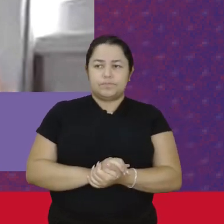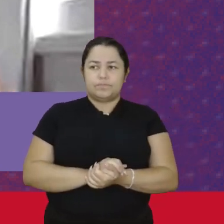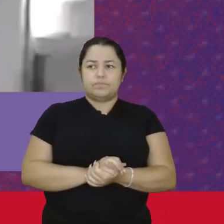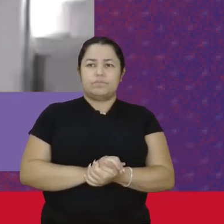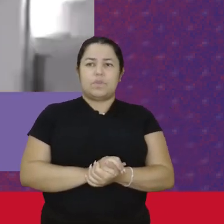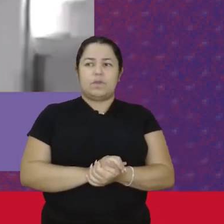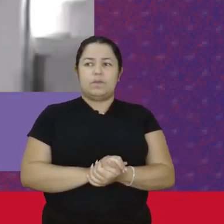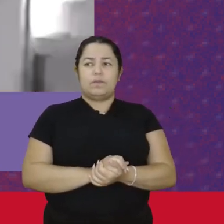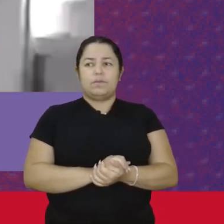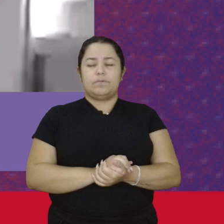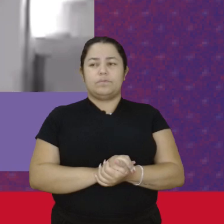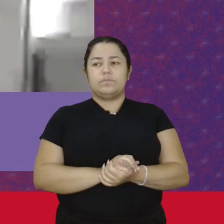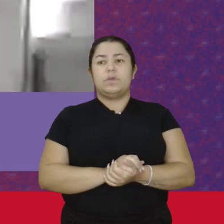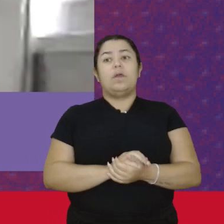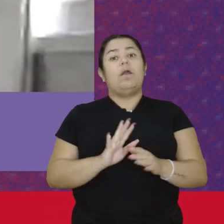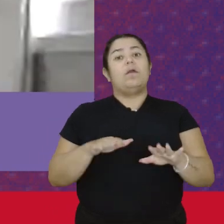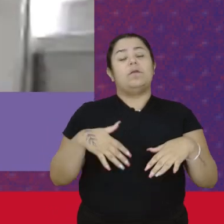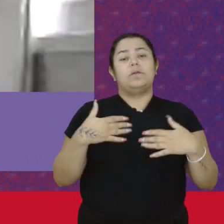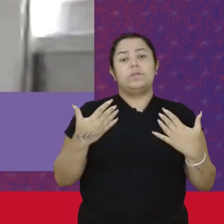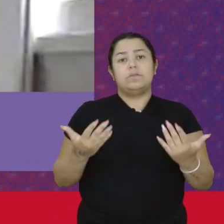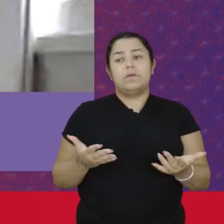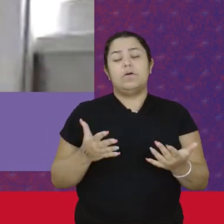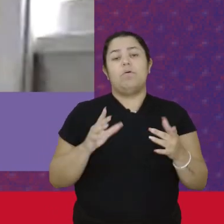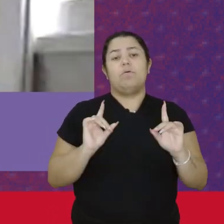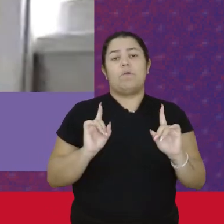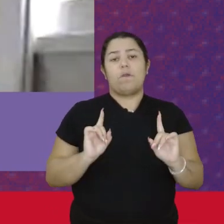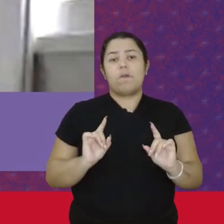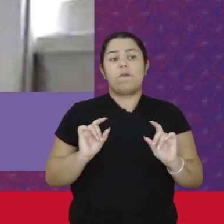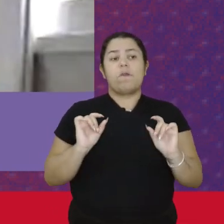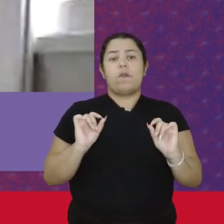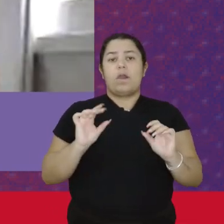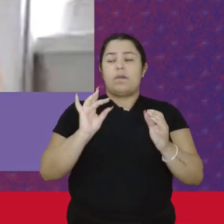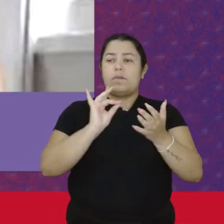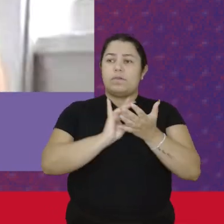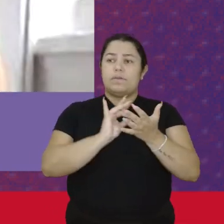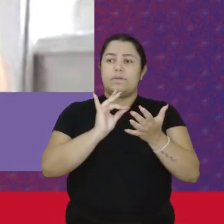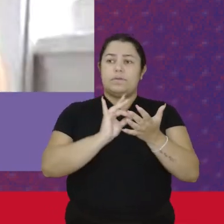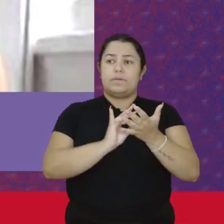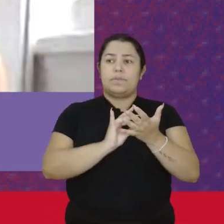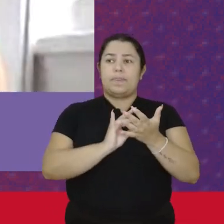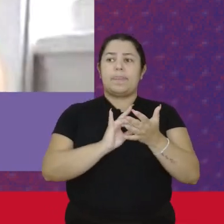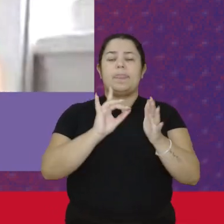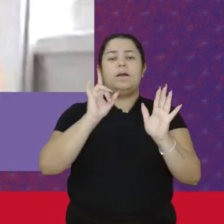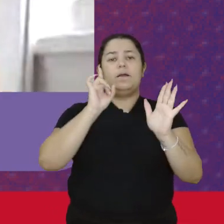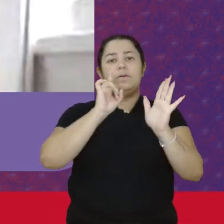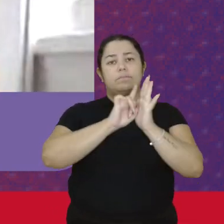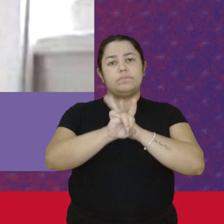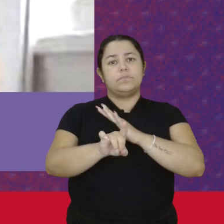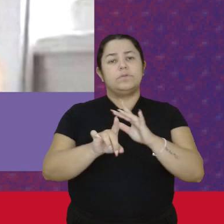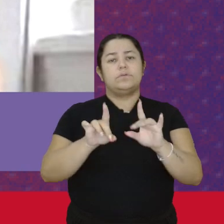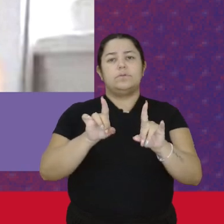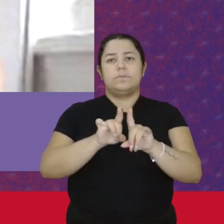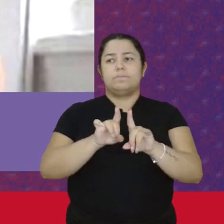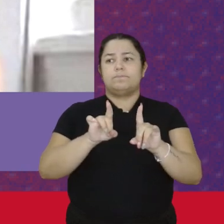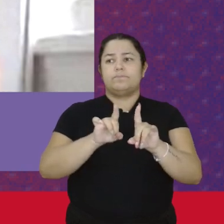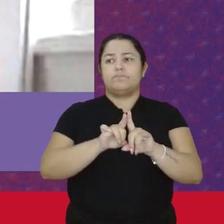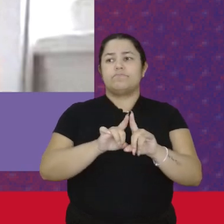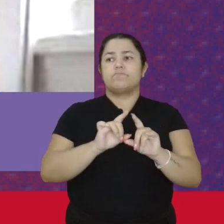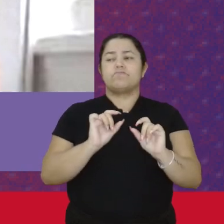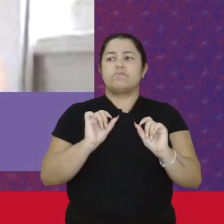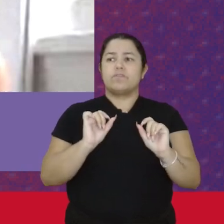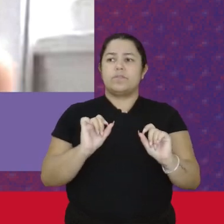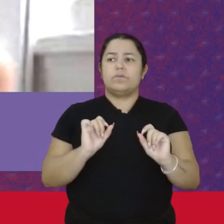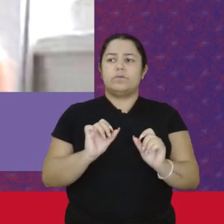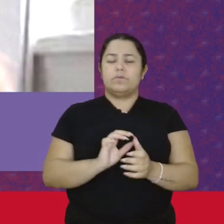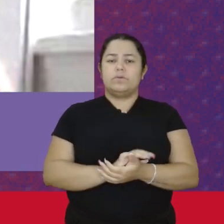arrasadora. Então, na verdade, eu até teria mais uma pergunta para fazer para vocês, mas eu estou sendo